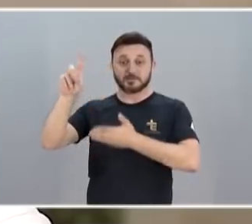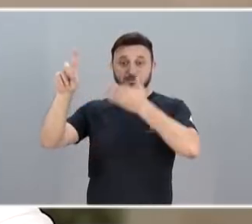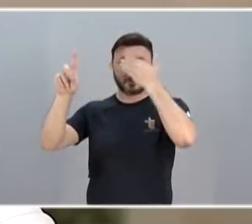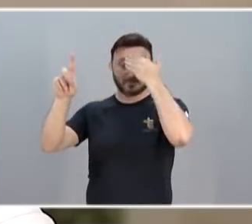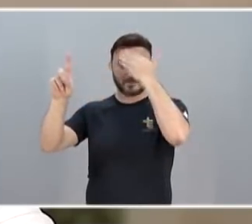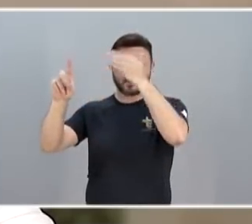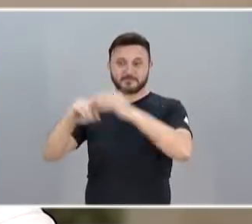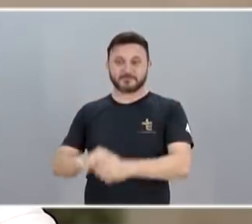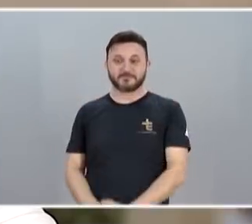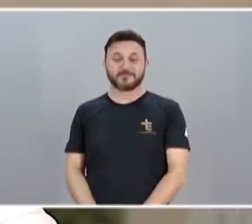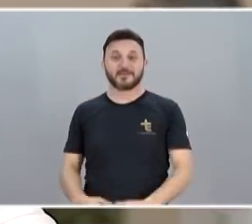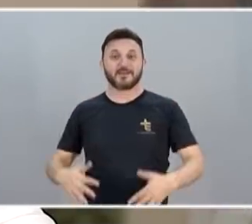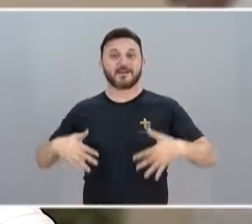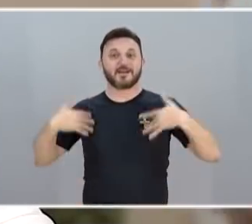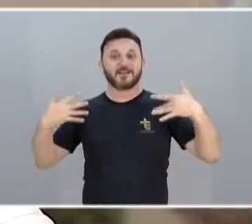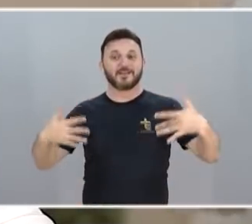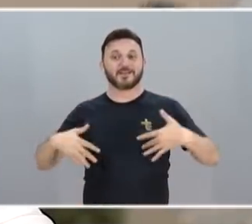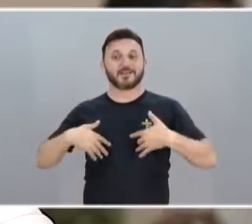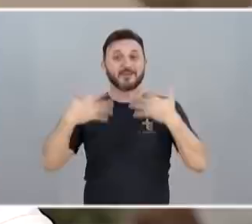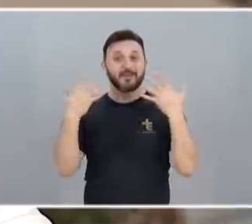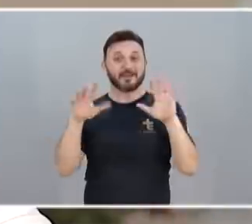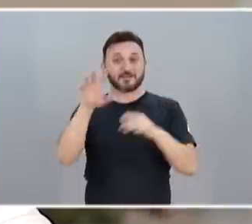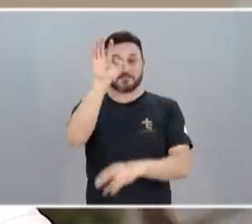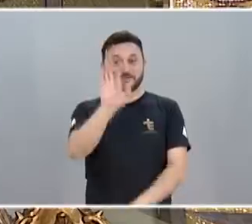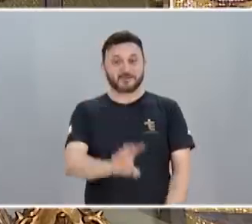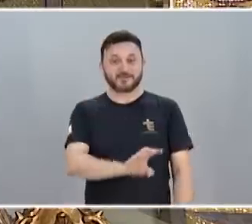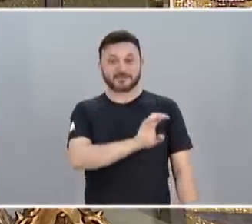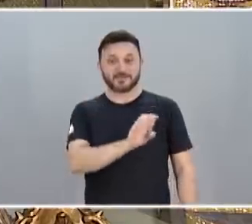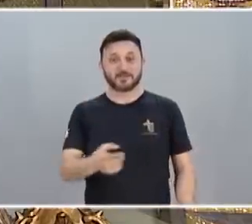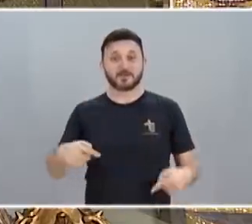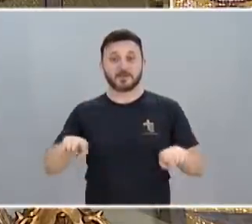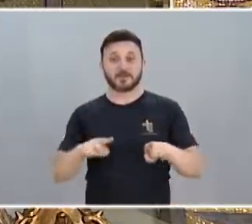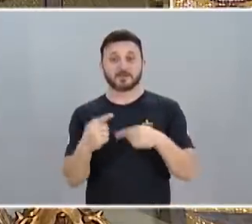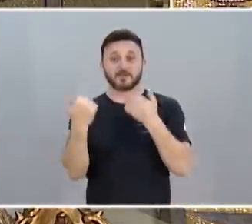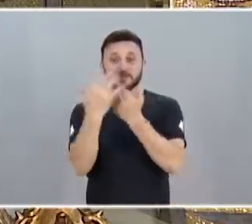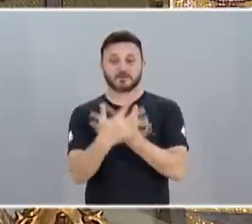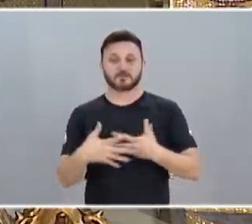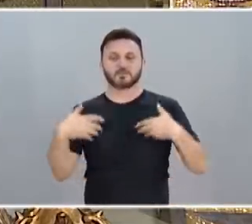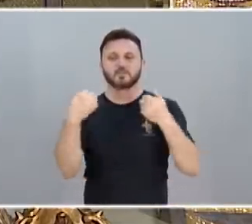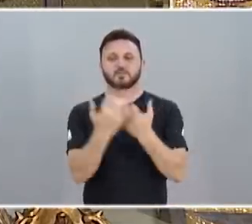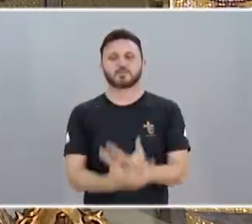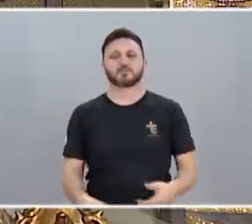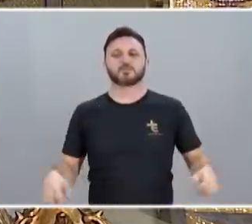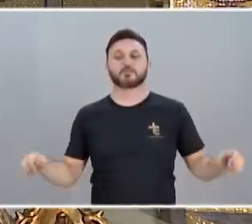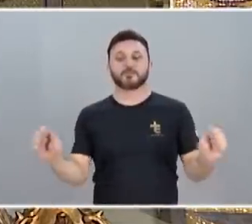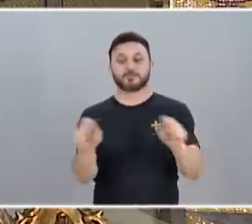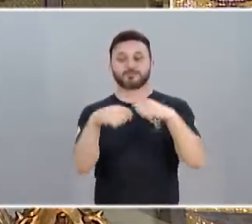Com alegria, aclamemos o Santo Evangelho cantando.